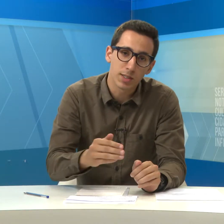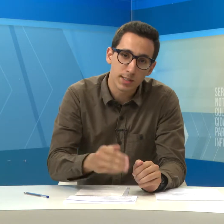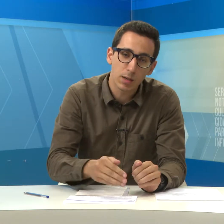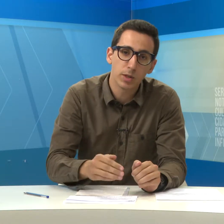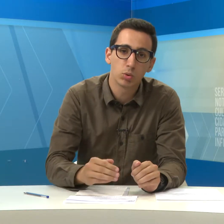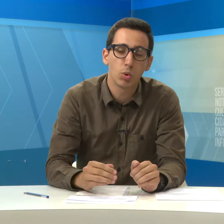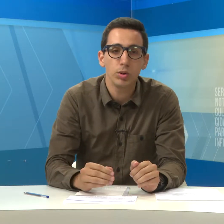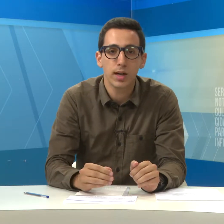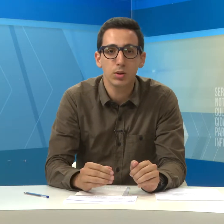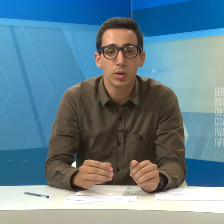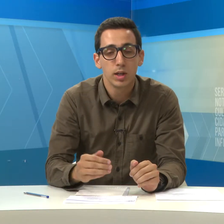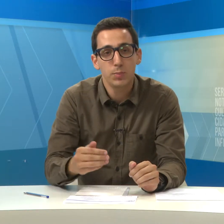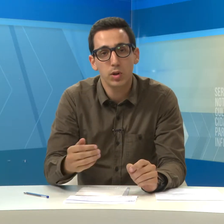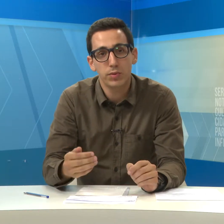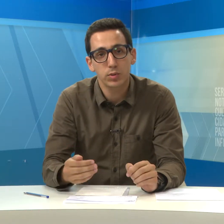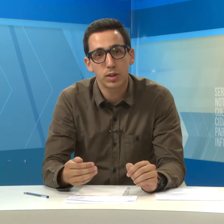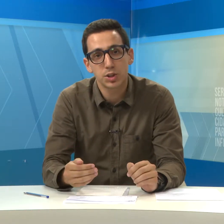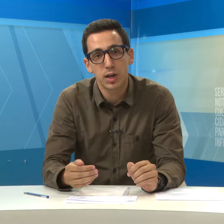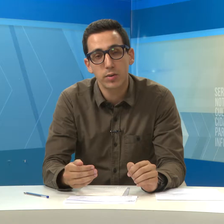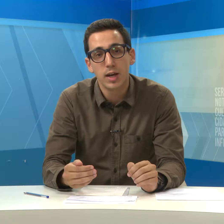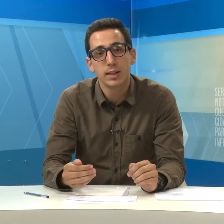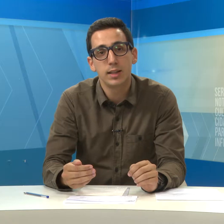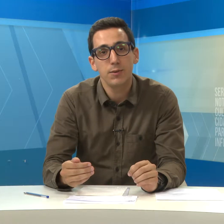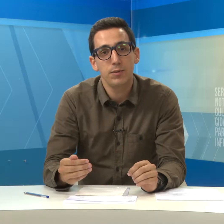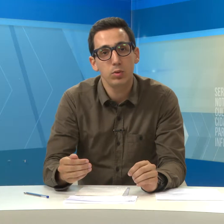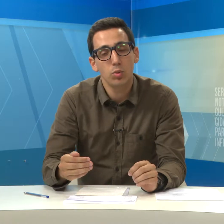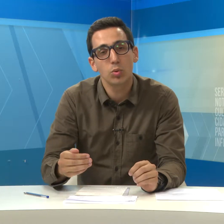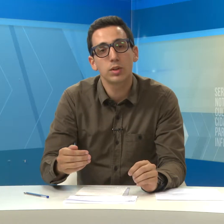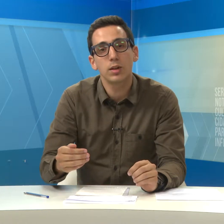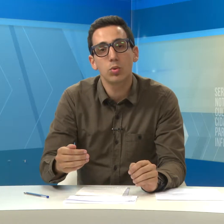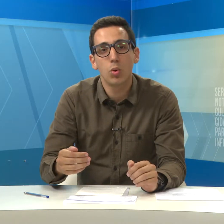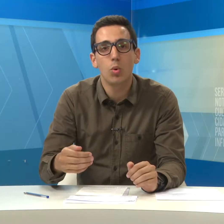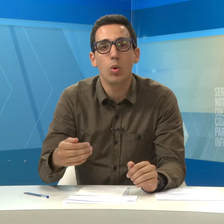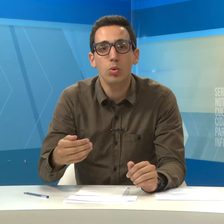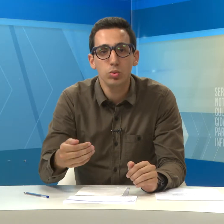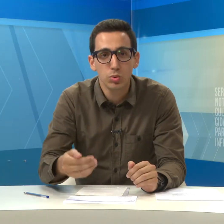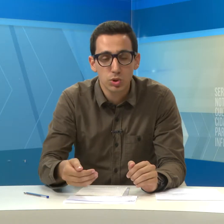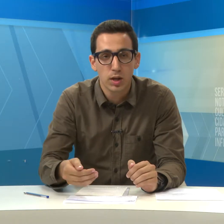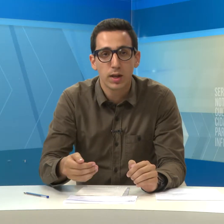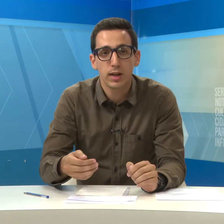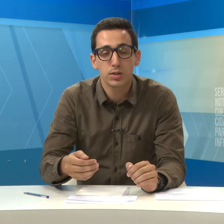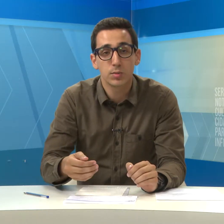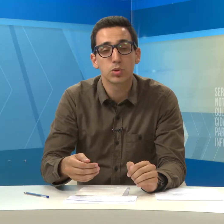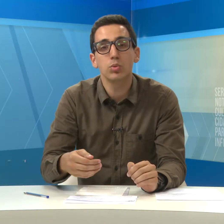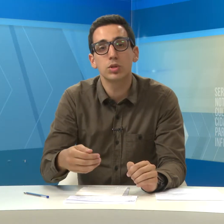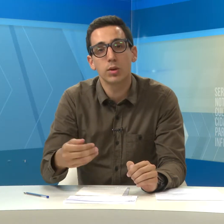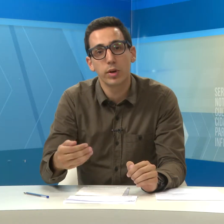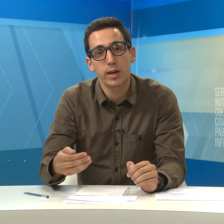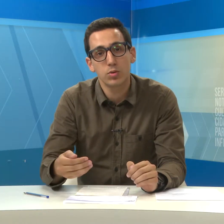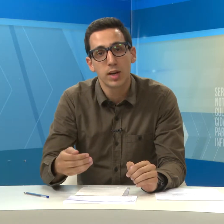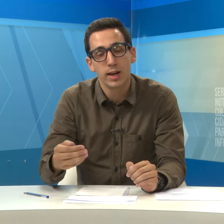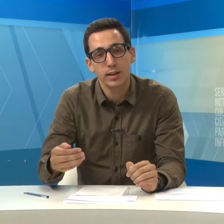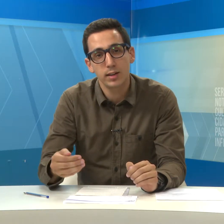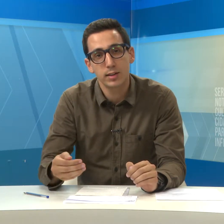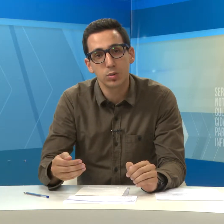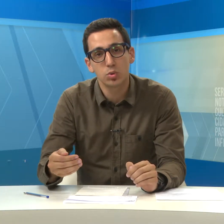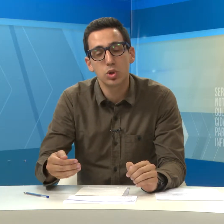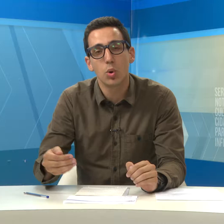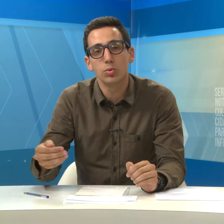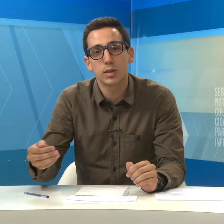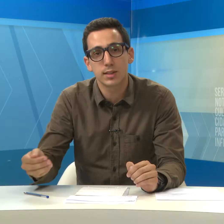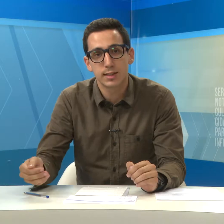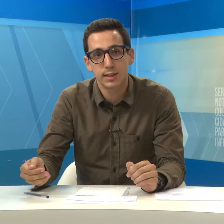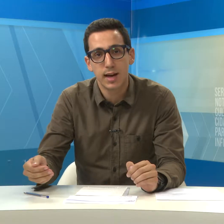fato do cancelamento do contrato e pelo fato da Sherry ter feito contrato com outros, outros cegonheiros, entretanto